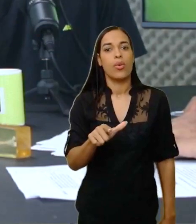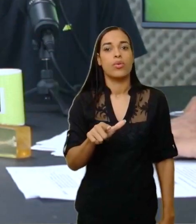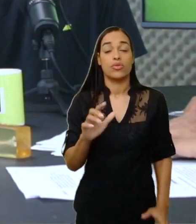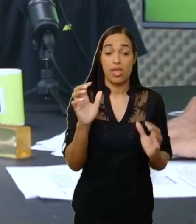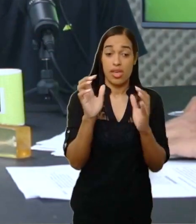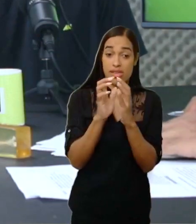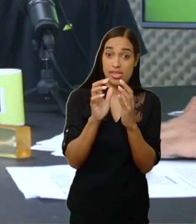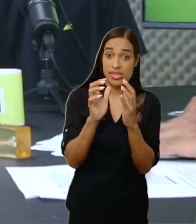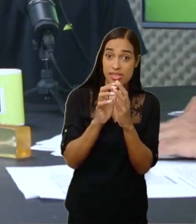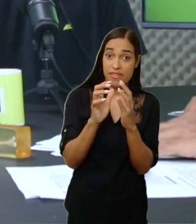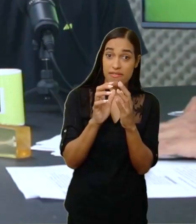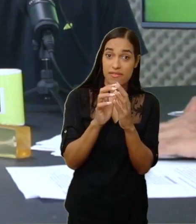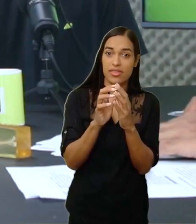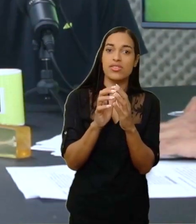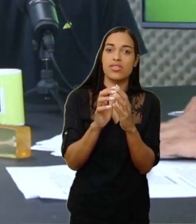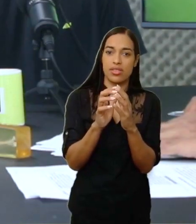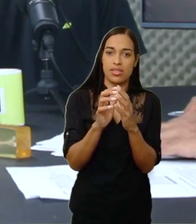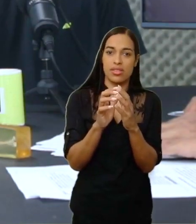são ecossistemas